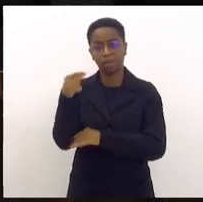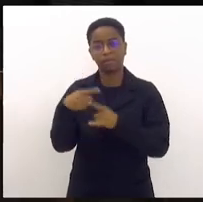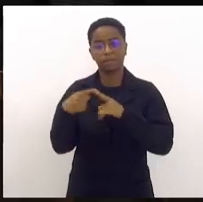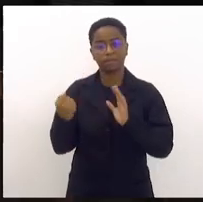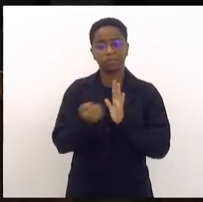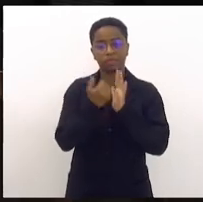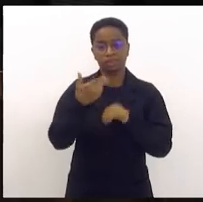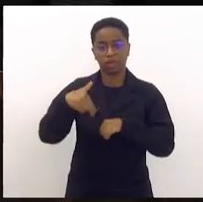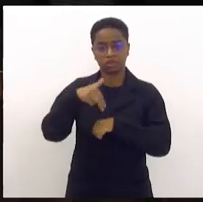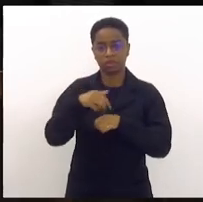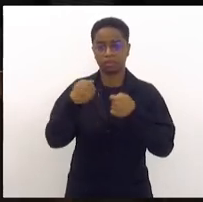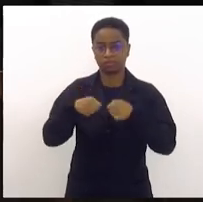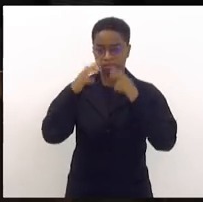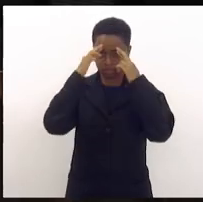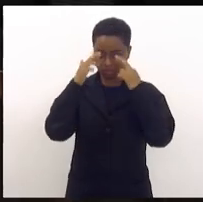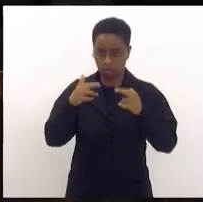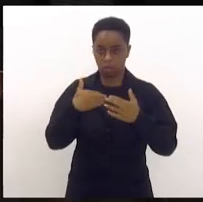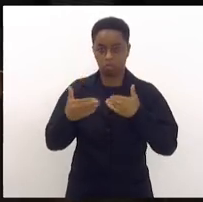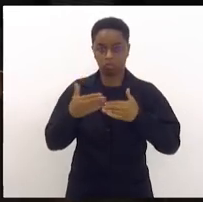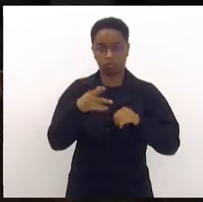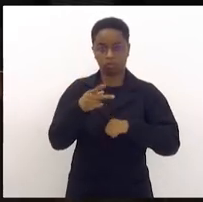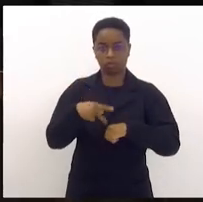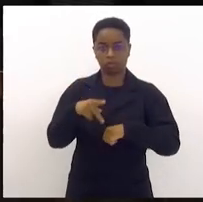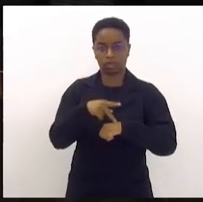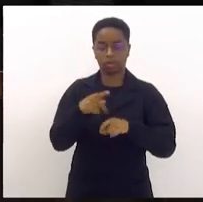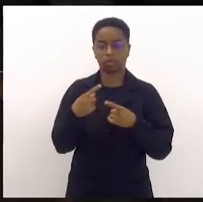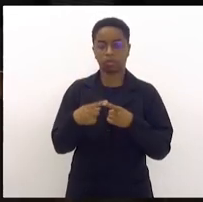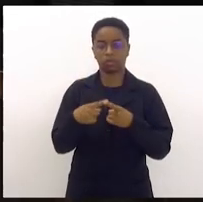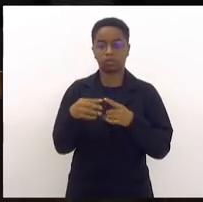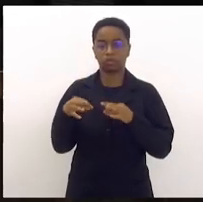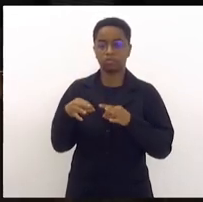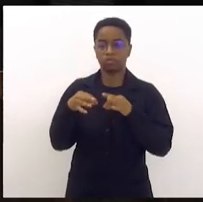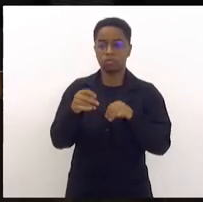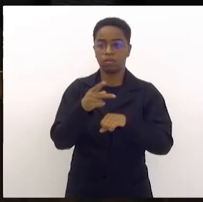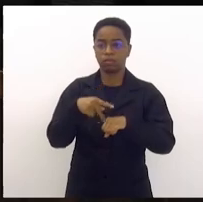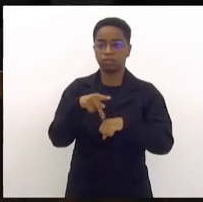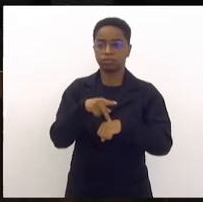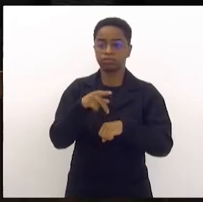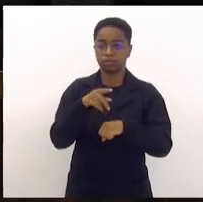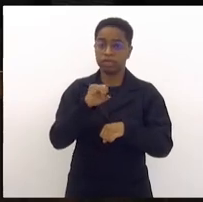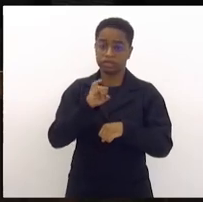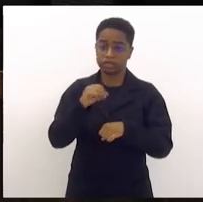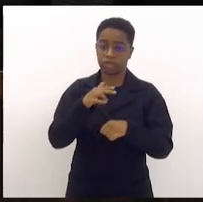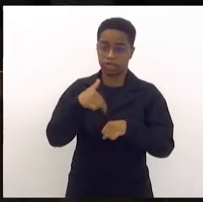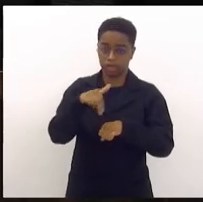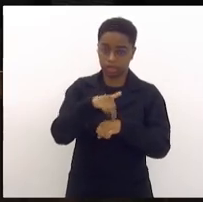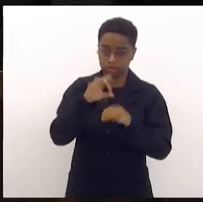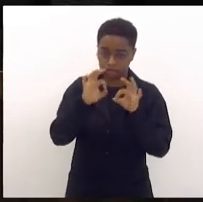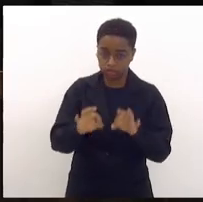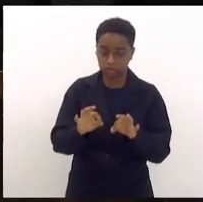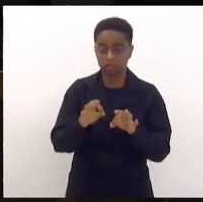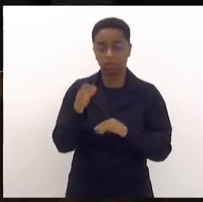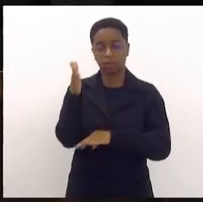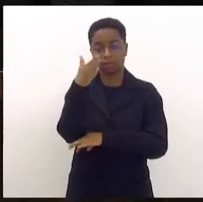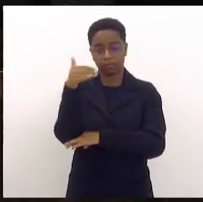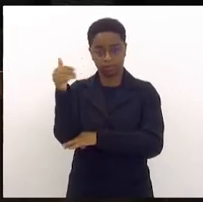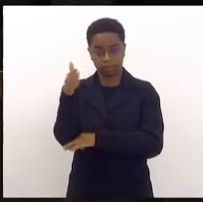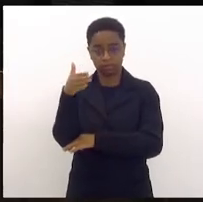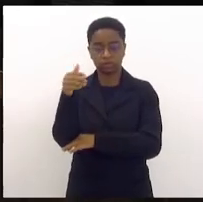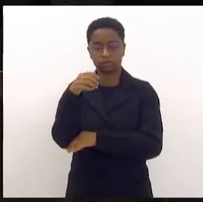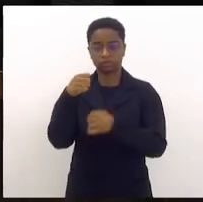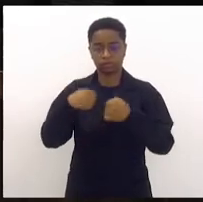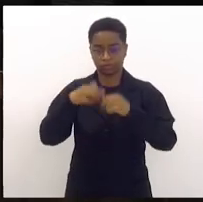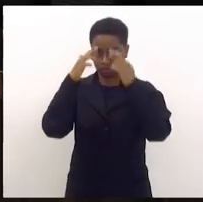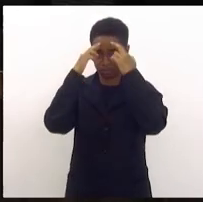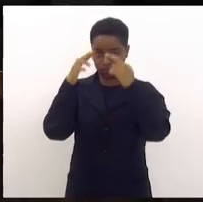nacional que deve ser respeitado em todas as nações que se consideram nação. A bandeira é